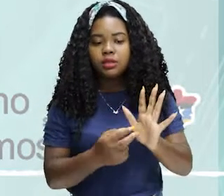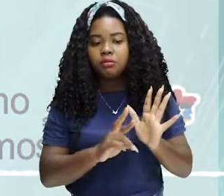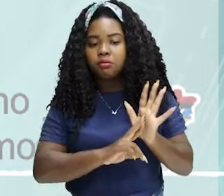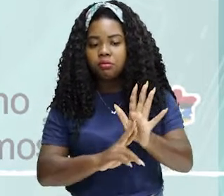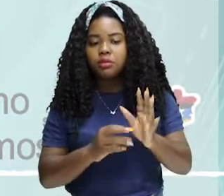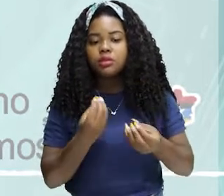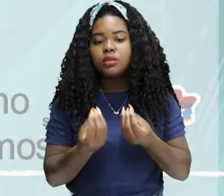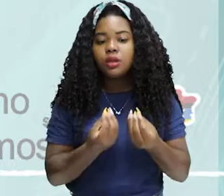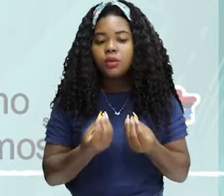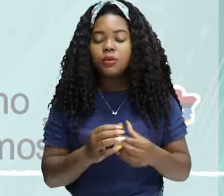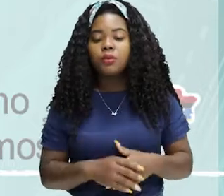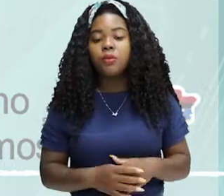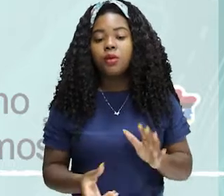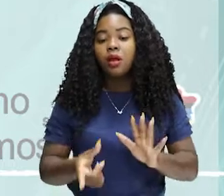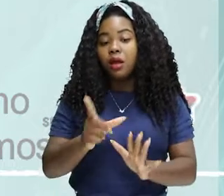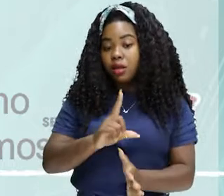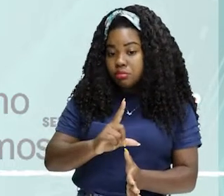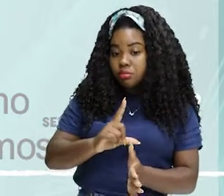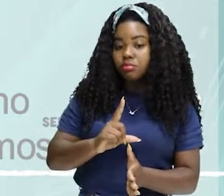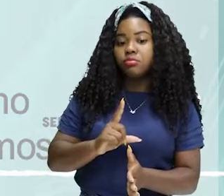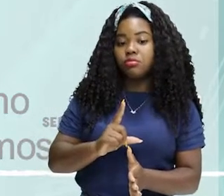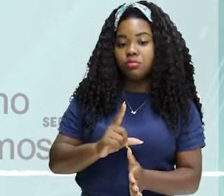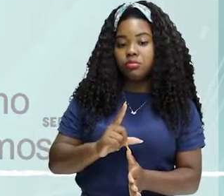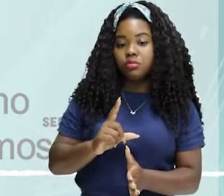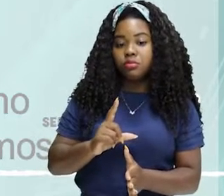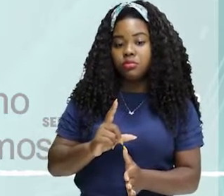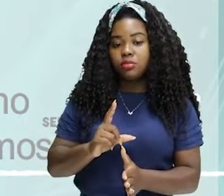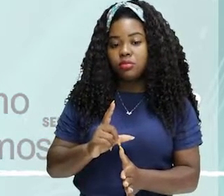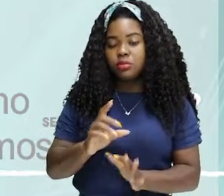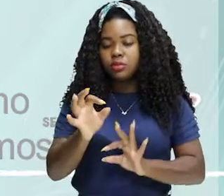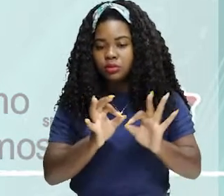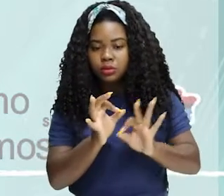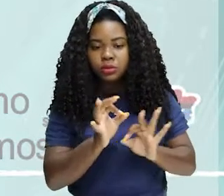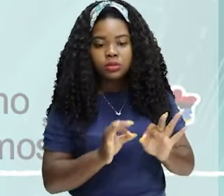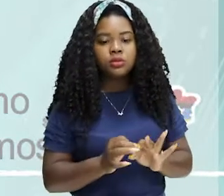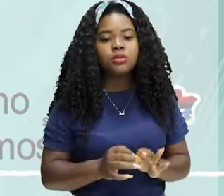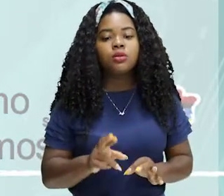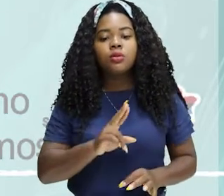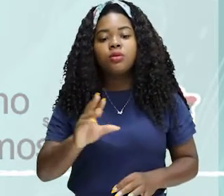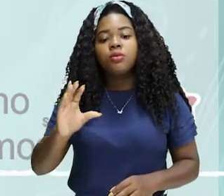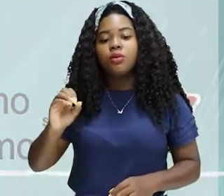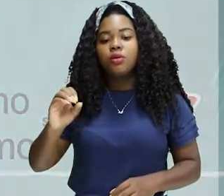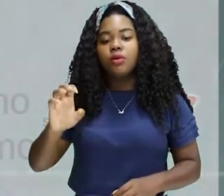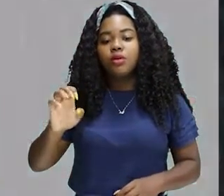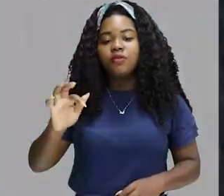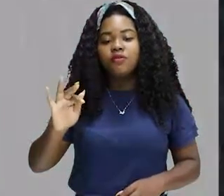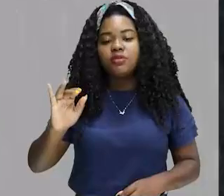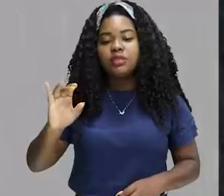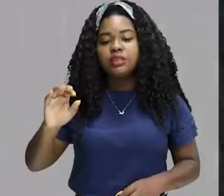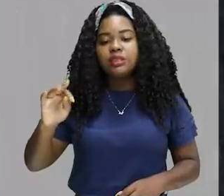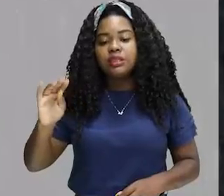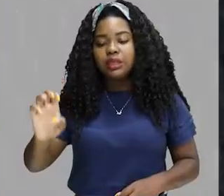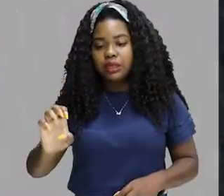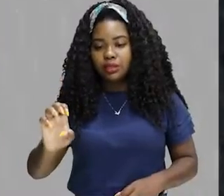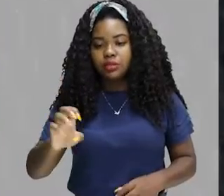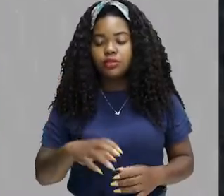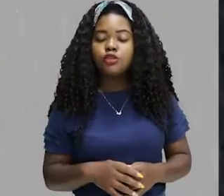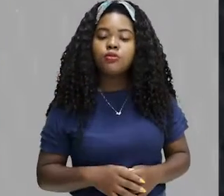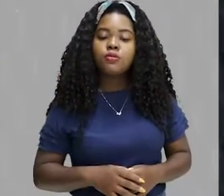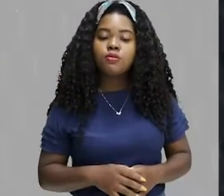de suas fórmulas, denominadas coeficientes estequiométricos. Palavrinha importante,